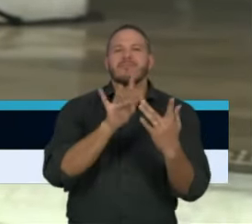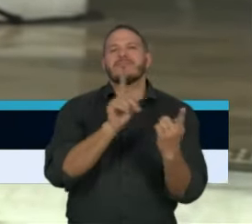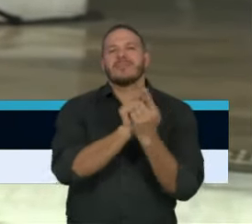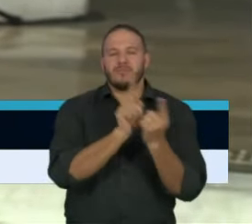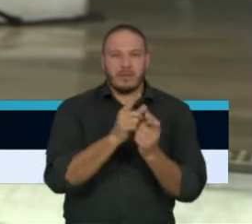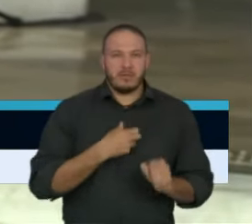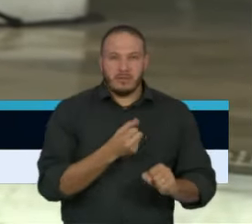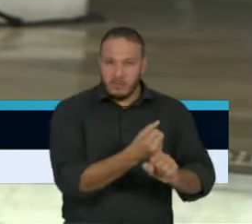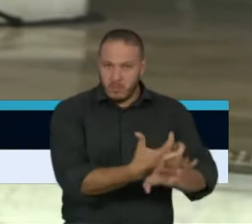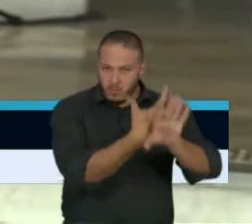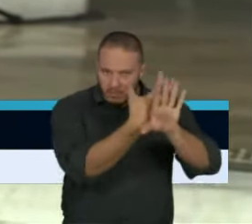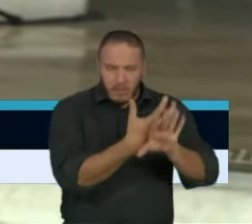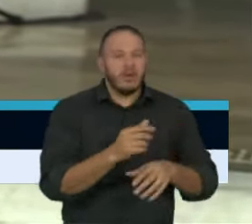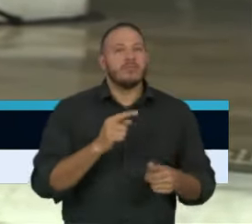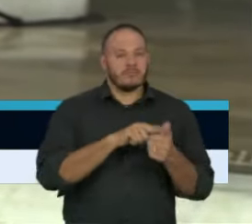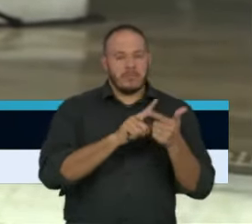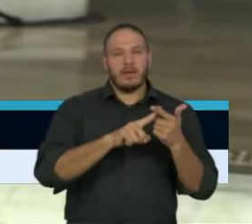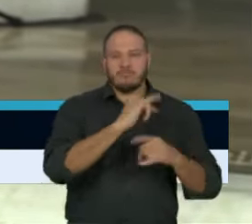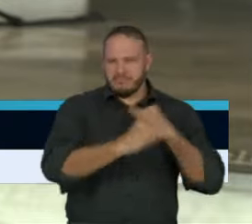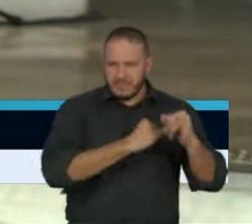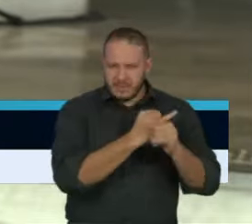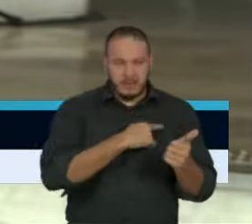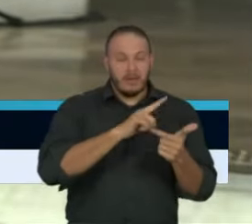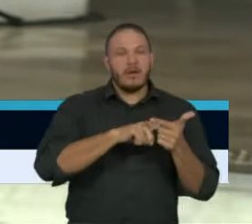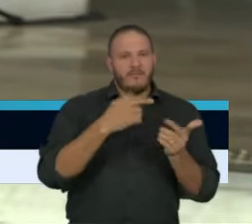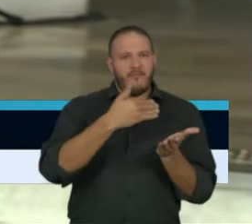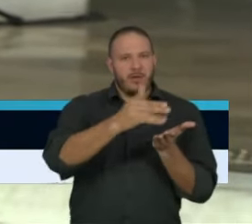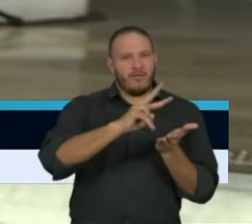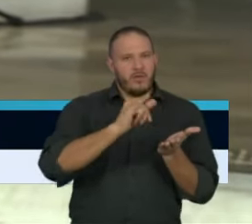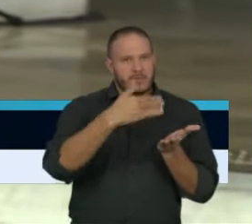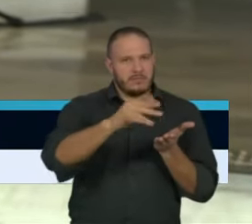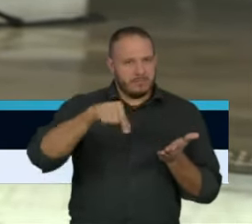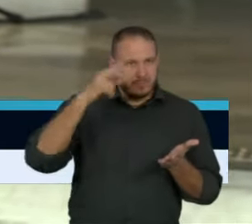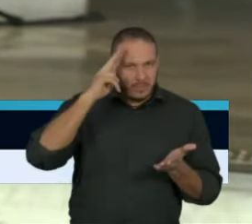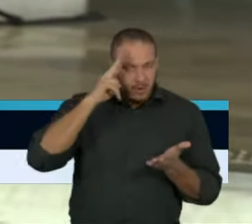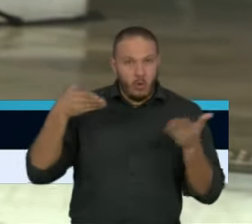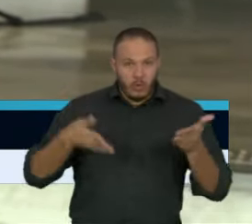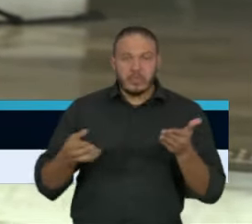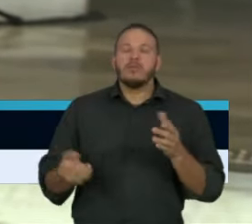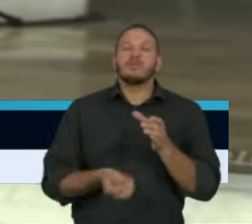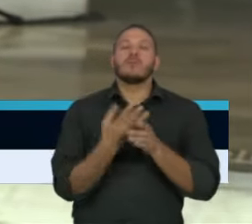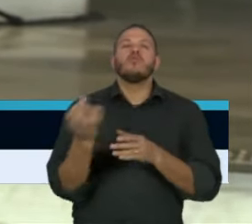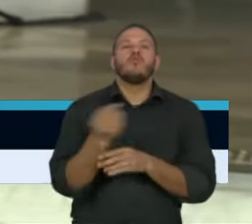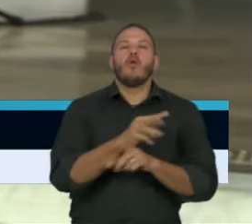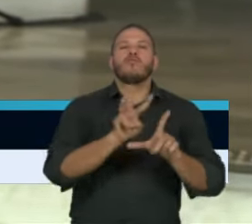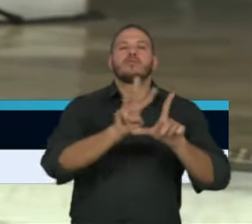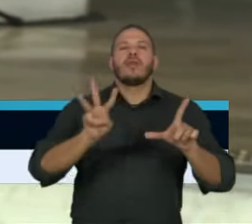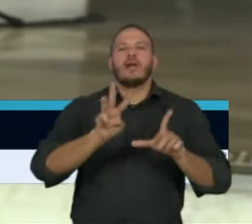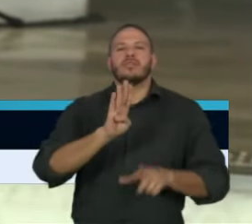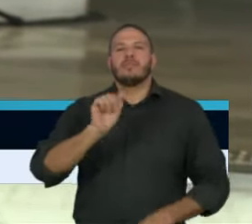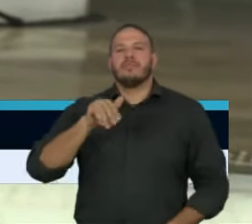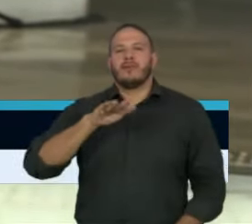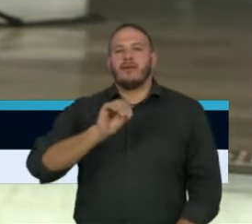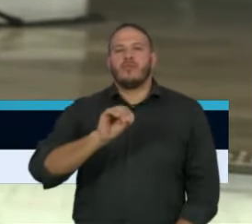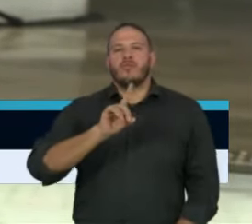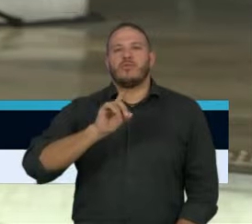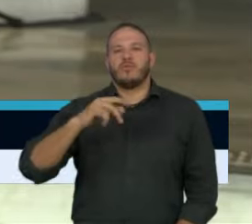a partir de segunda-feira, e hoje nós estamos lançando o novo site do Banco do Povo, para que todos tenham acesso a todas as